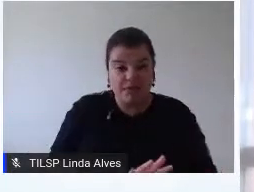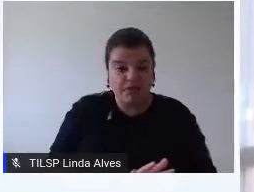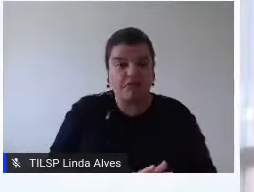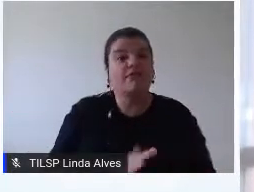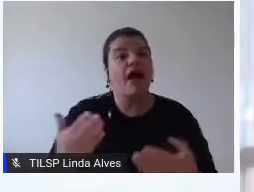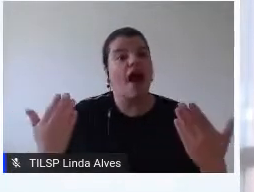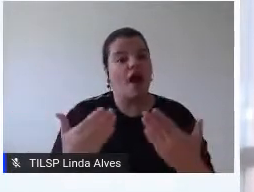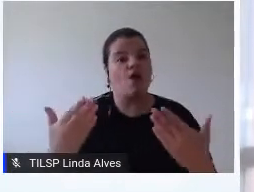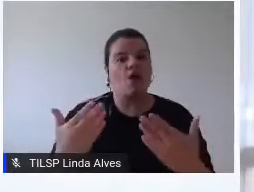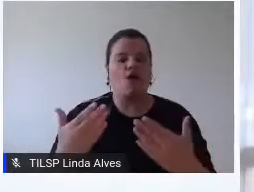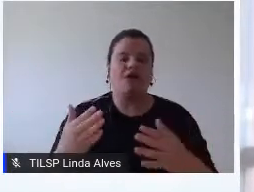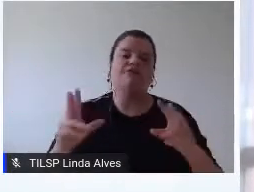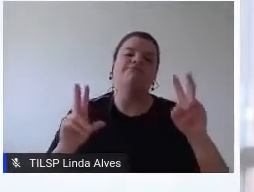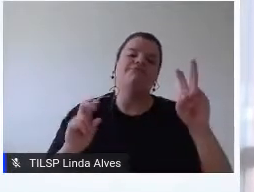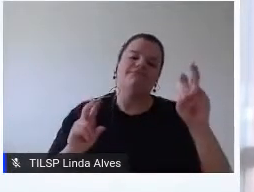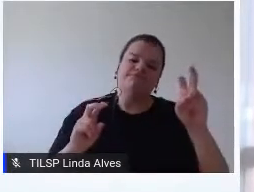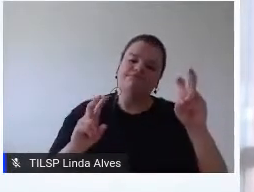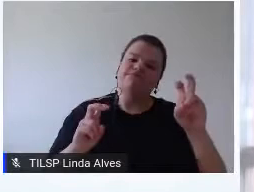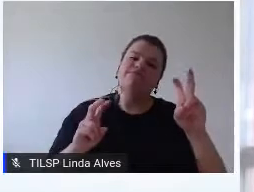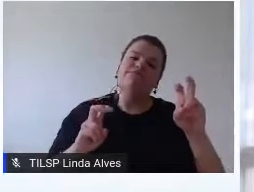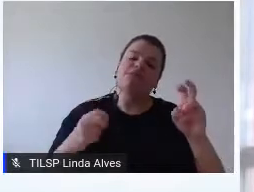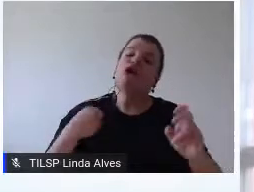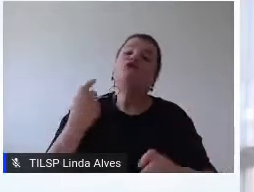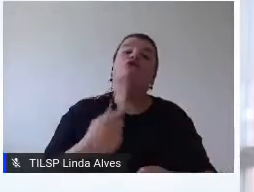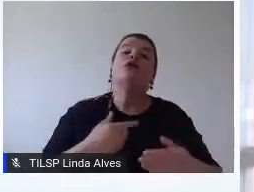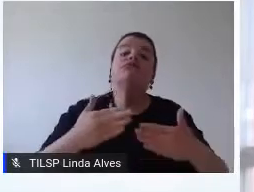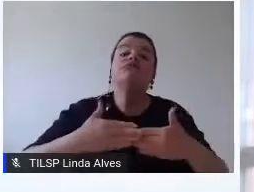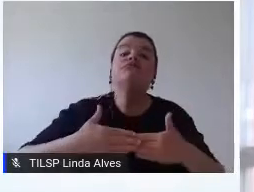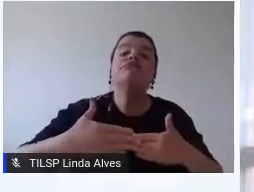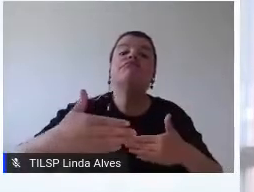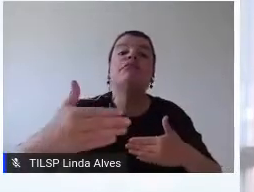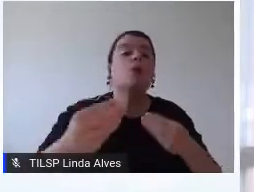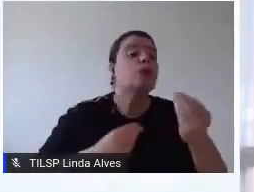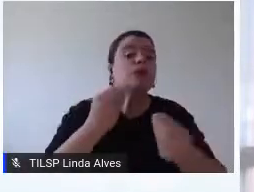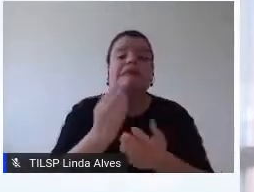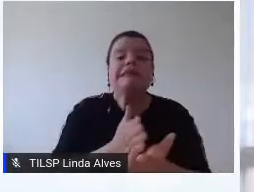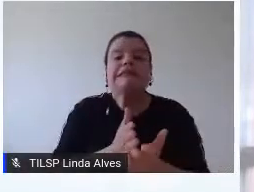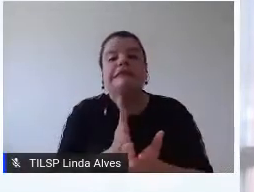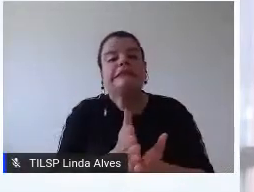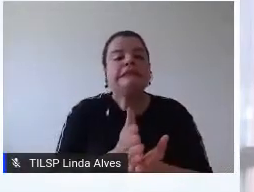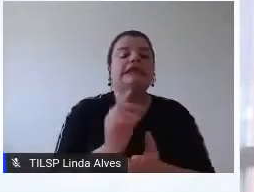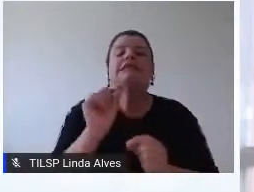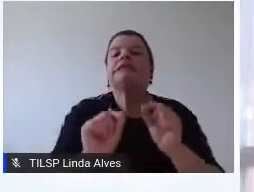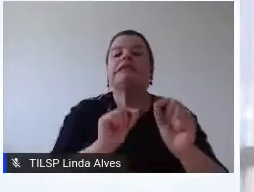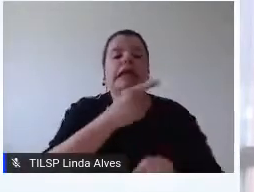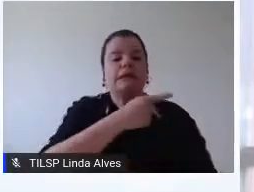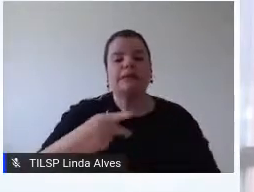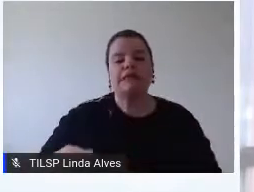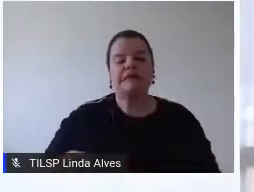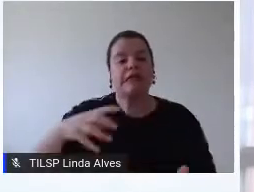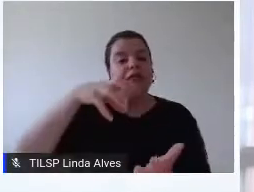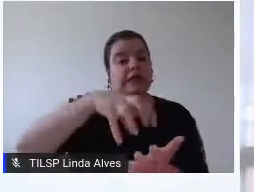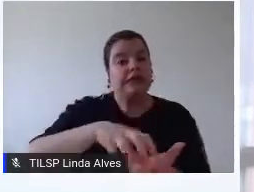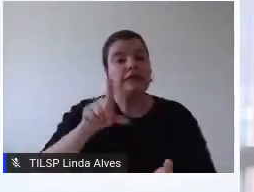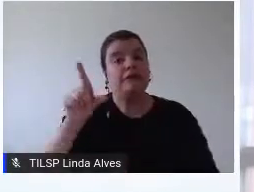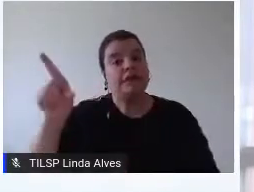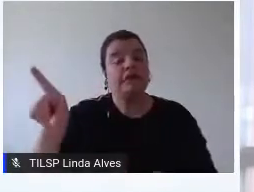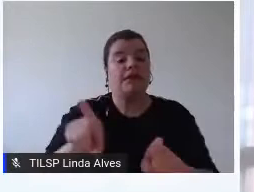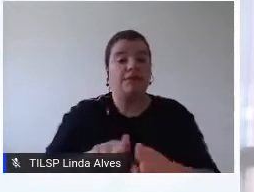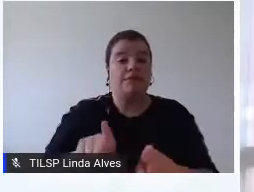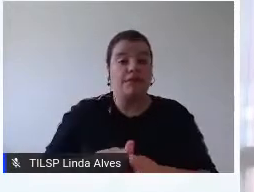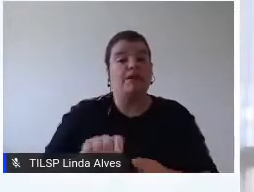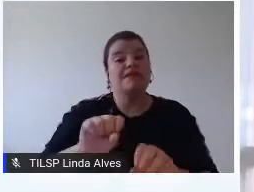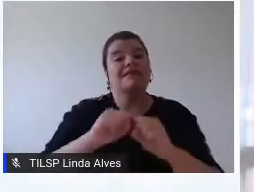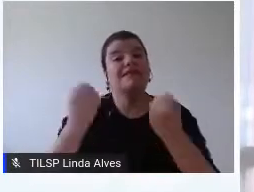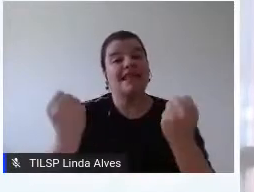o assunto, é o que vai nos nortear daqui para frente, é quem será o presidente da Câmara e do Senado,